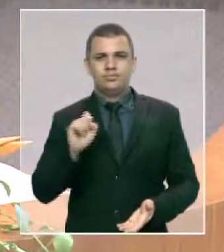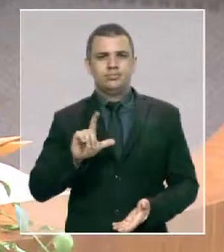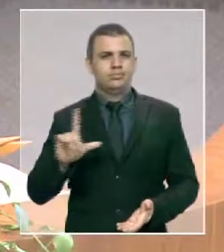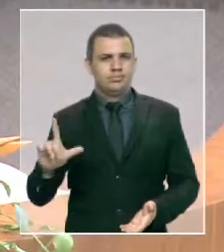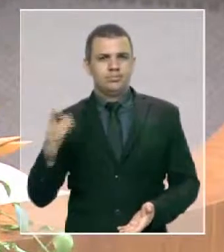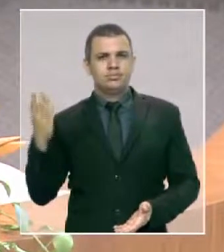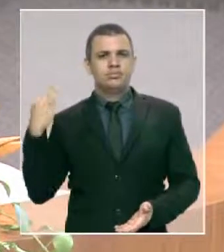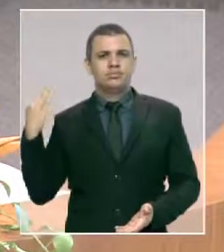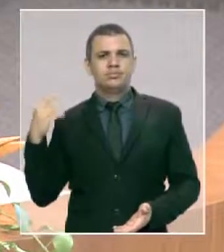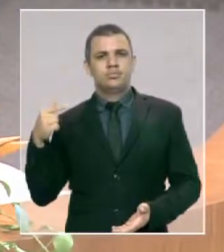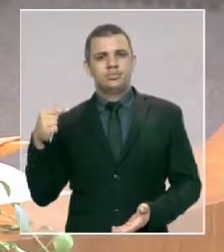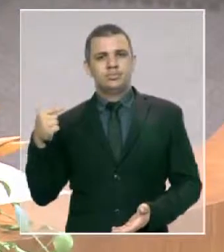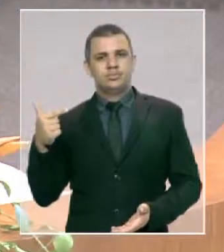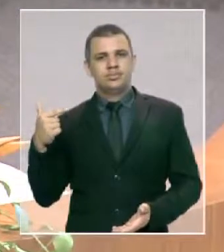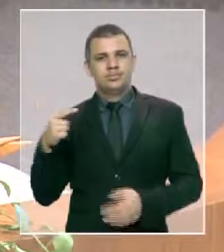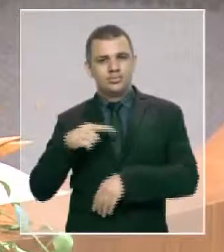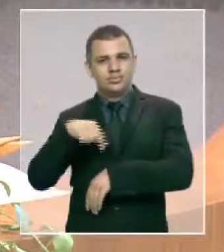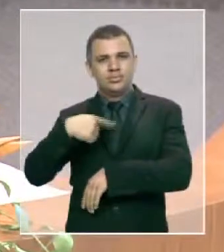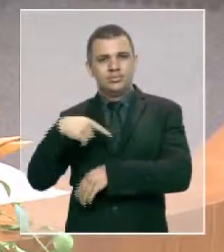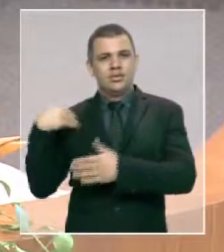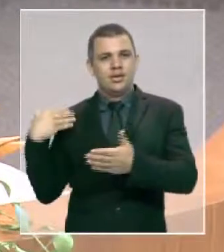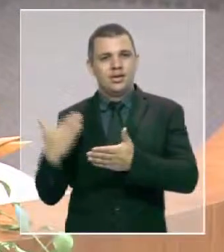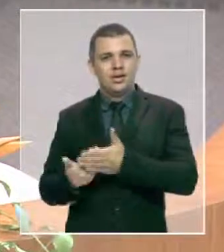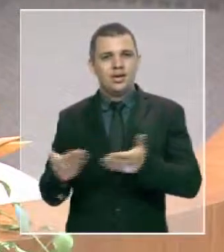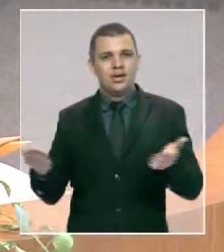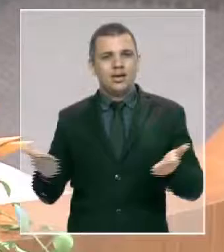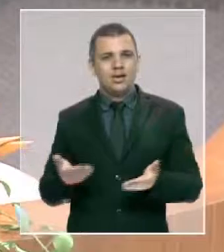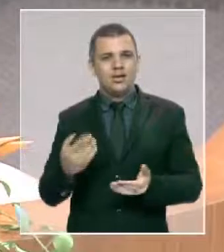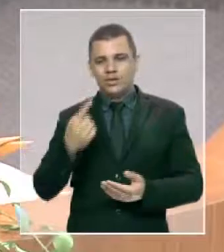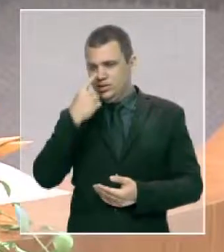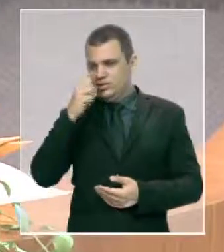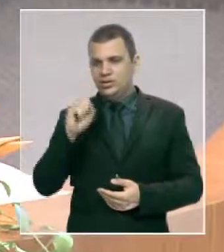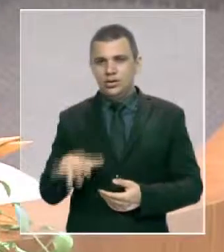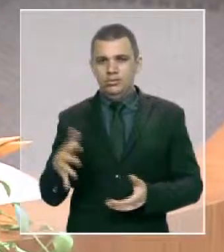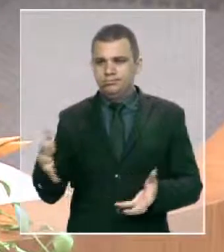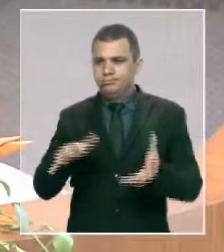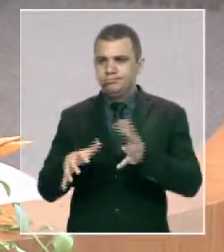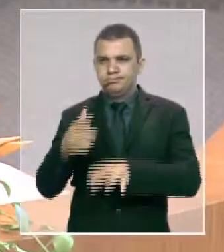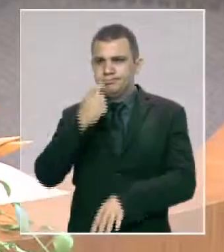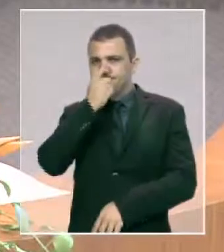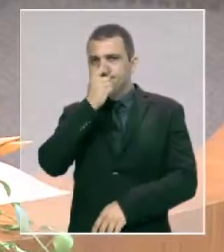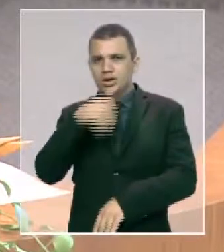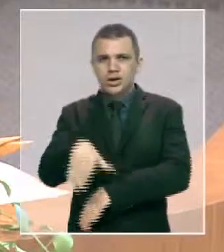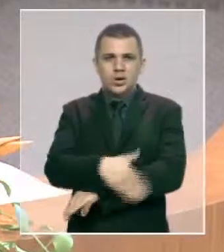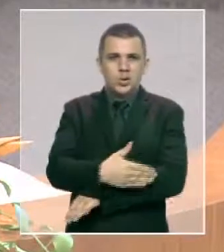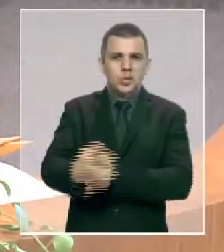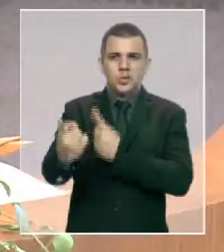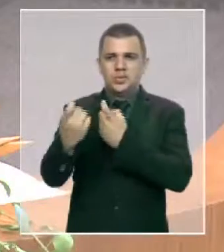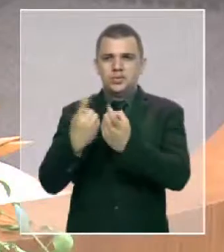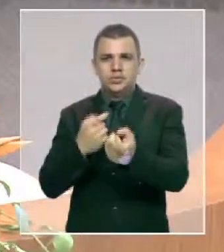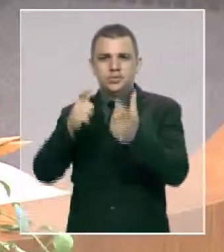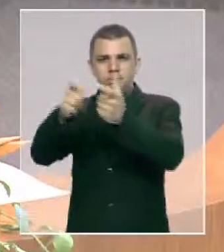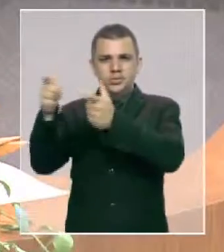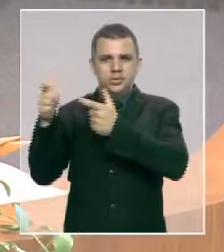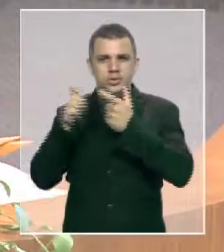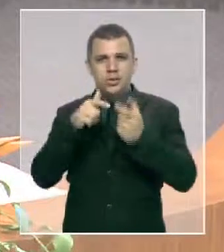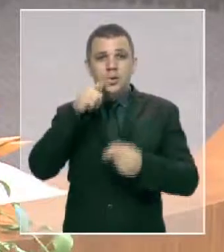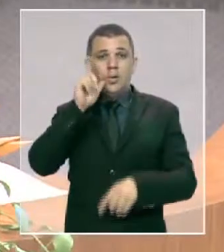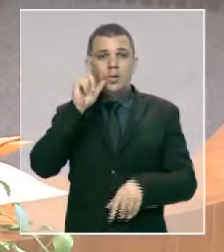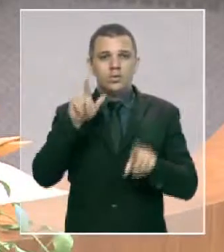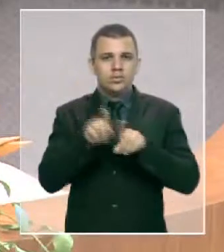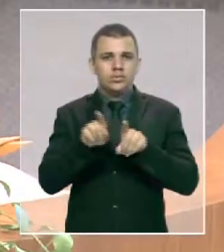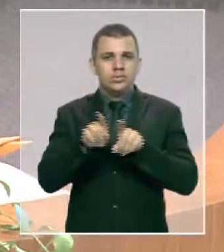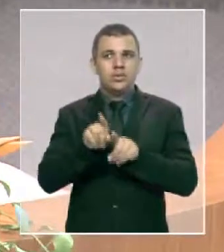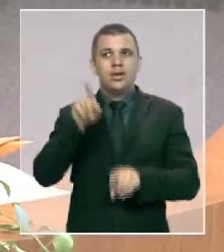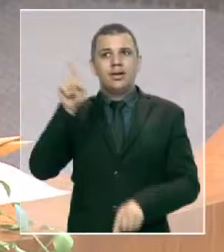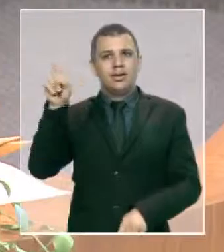72 horas, do acúmulo de lixo nas ruas, do acúmulo de lixo nas avenidas, do acúmulo de lixo nos bairros, e ontem, aquela cena